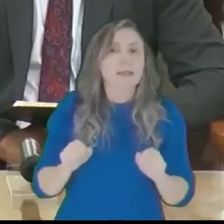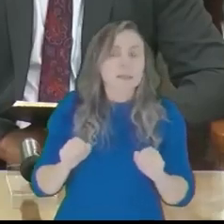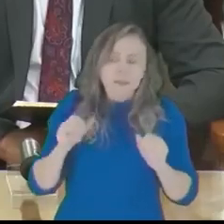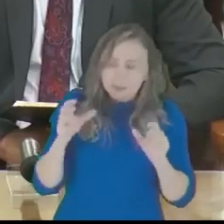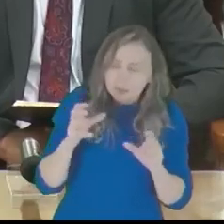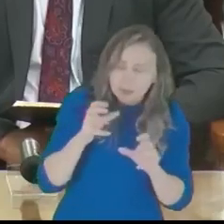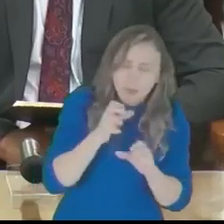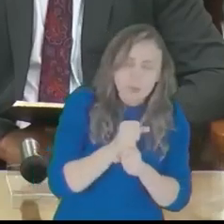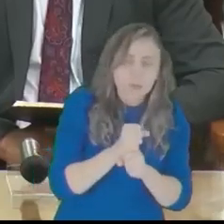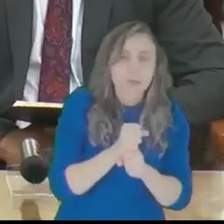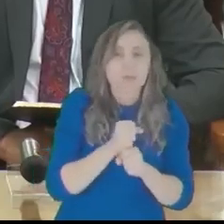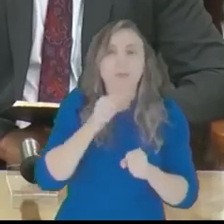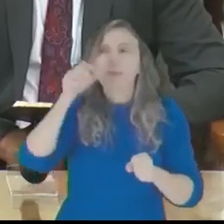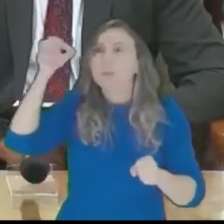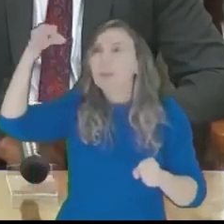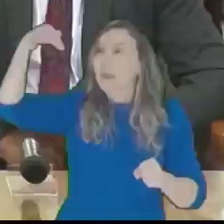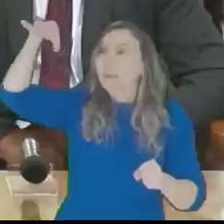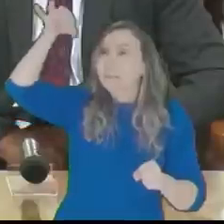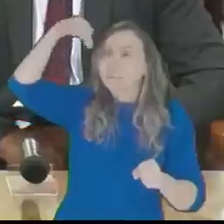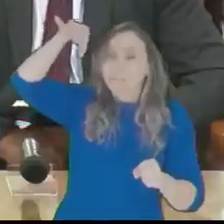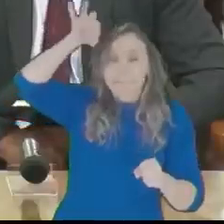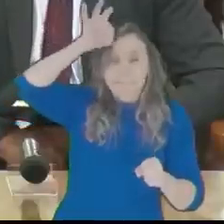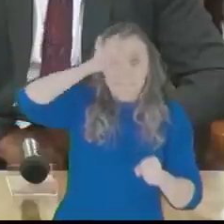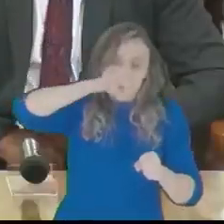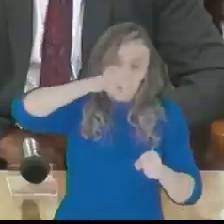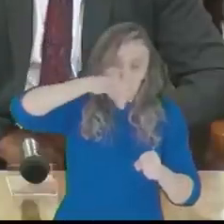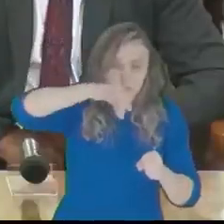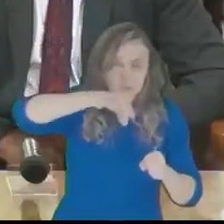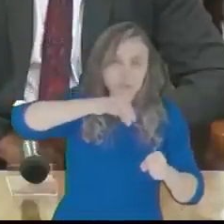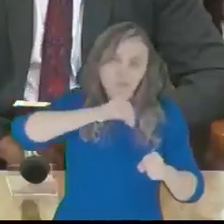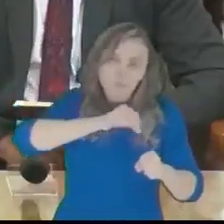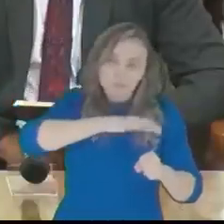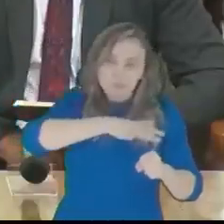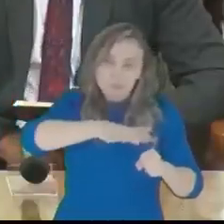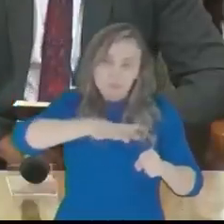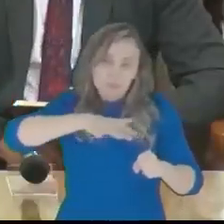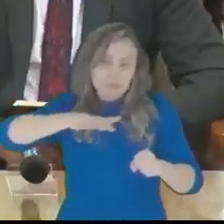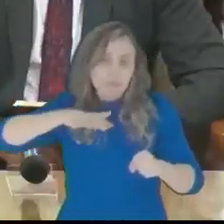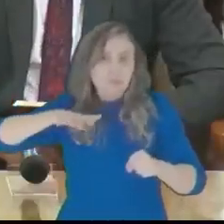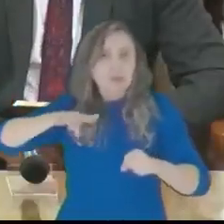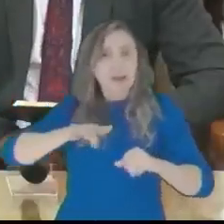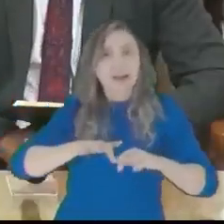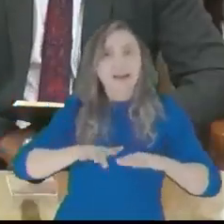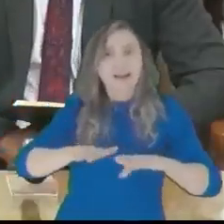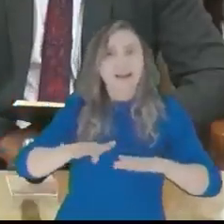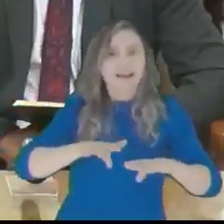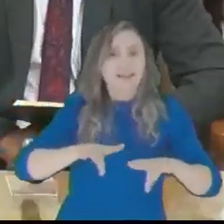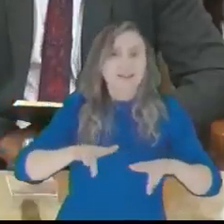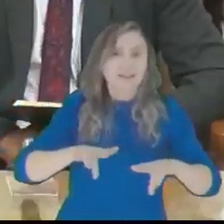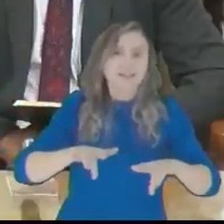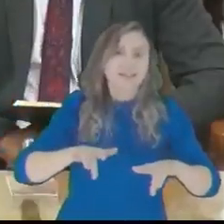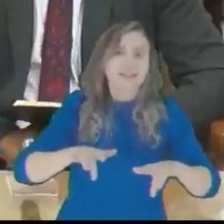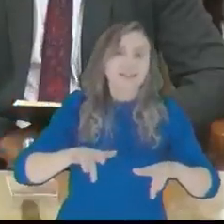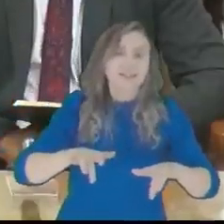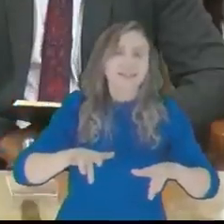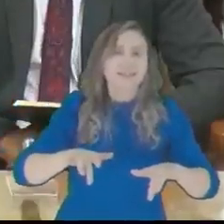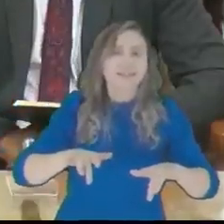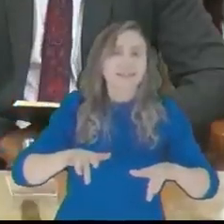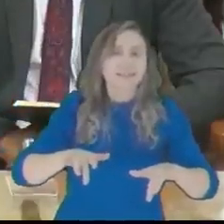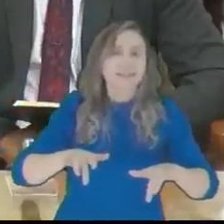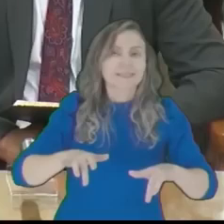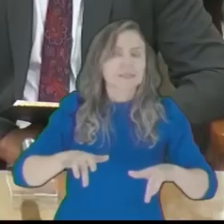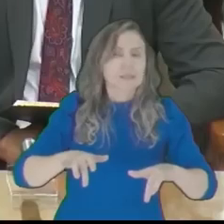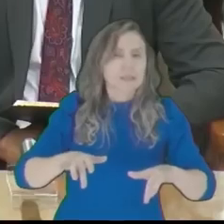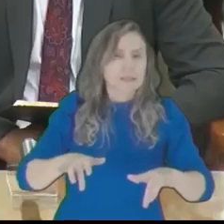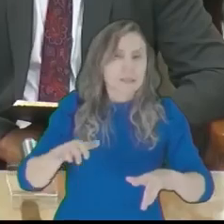e o Espírito de Deus se movia sobre a face das águas. O Espírito Santo, ele não